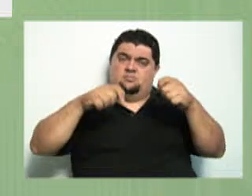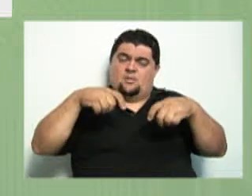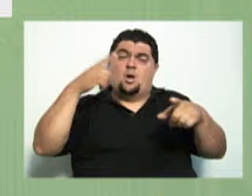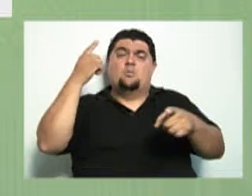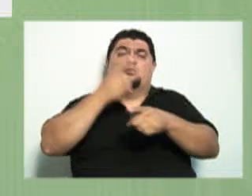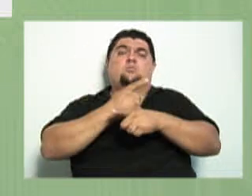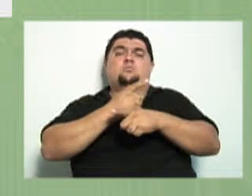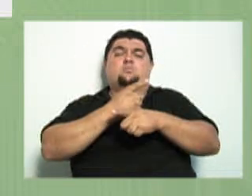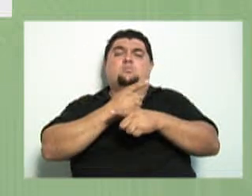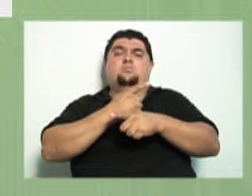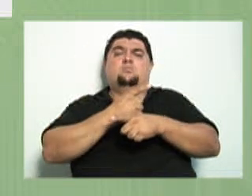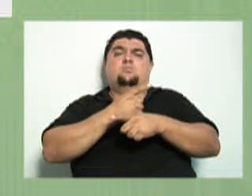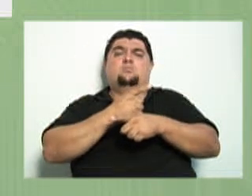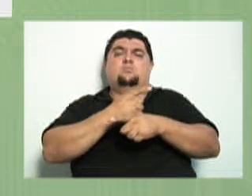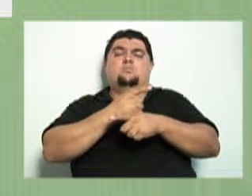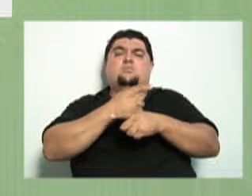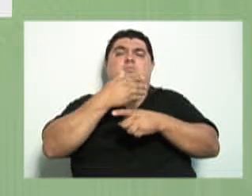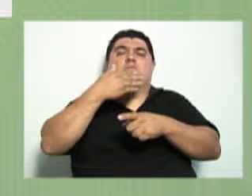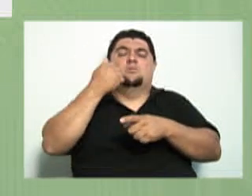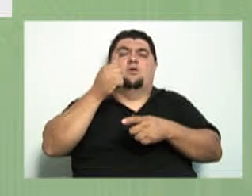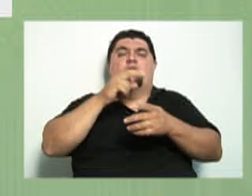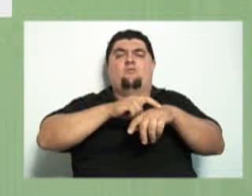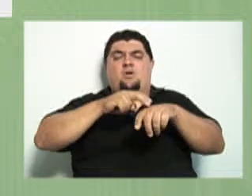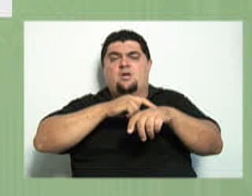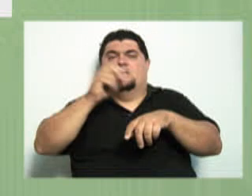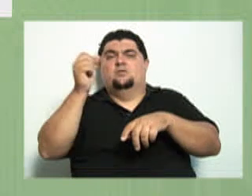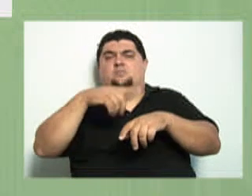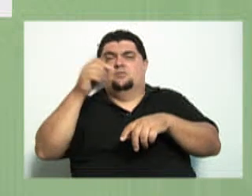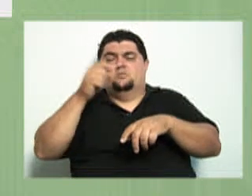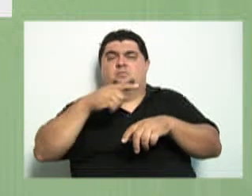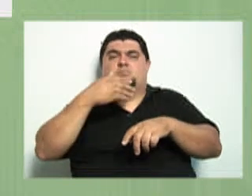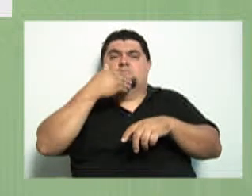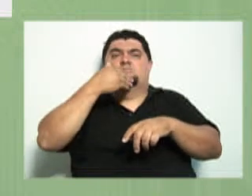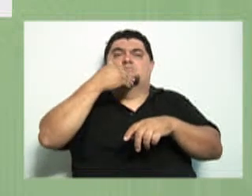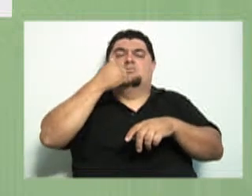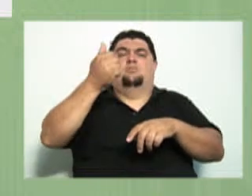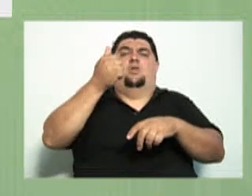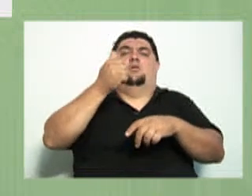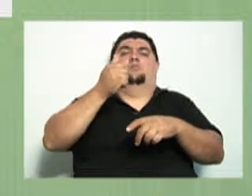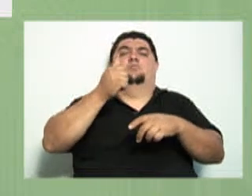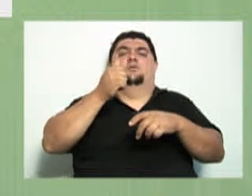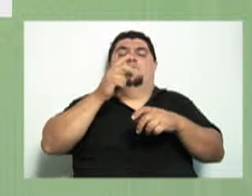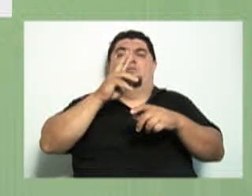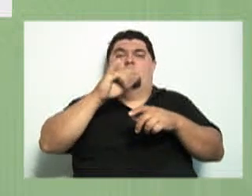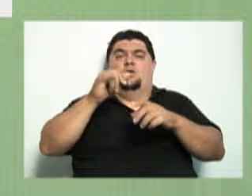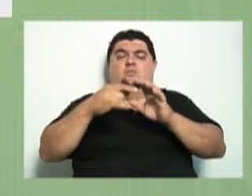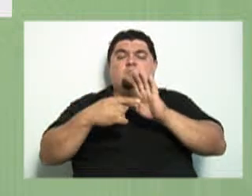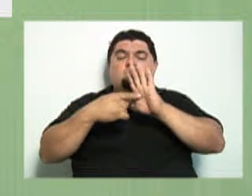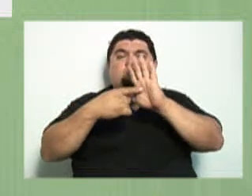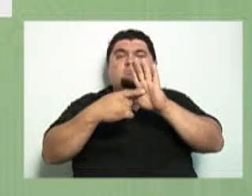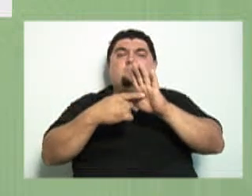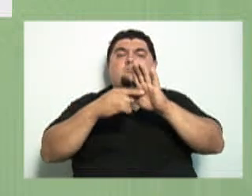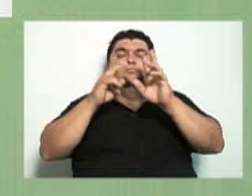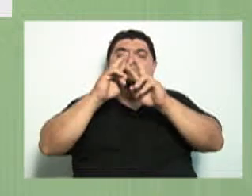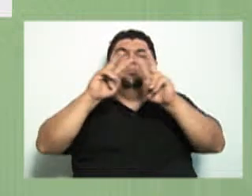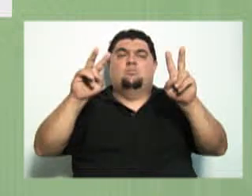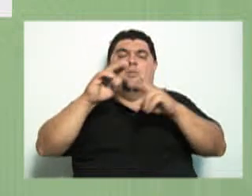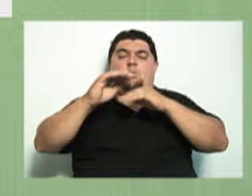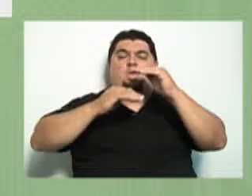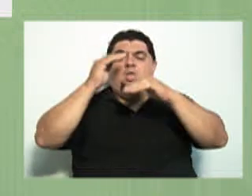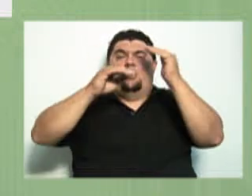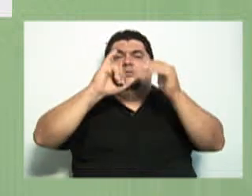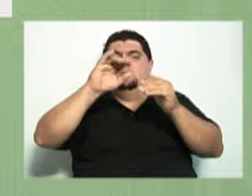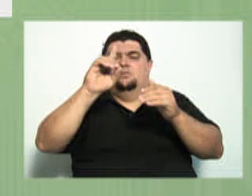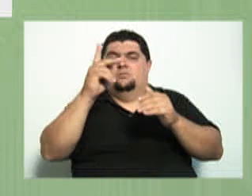encontrar as cores mais verdes, azuis, as cores melhores, que vão designar esses melhores índices de desenvolvimento